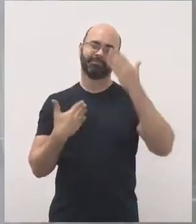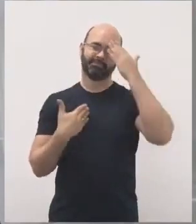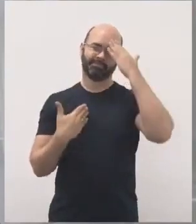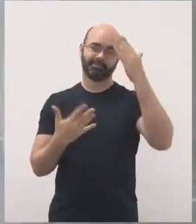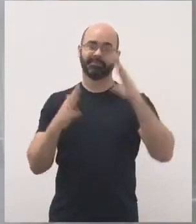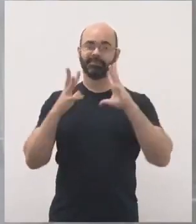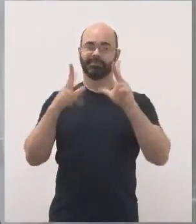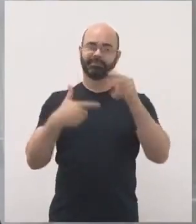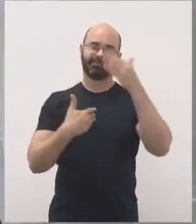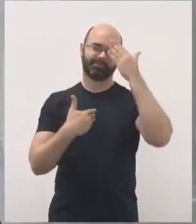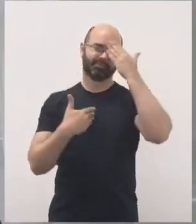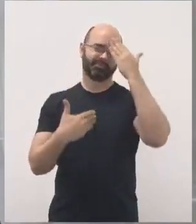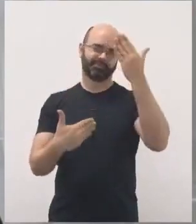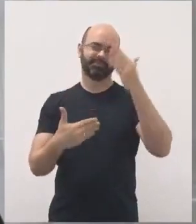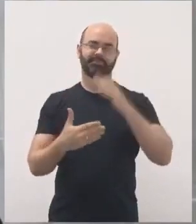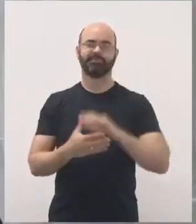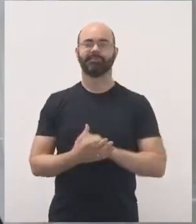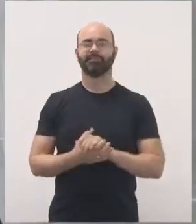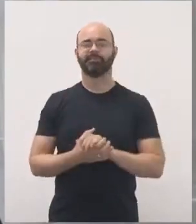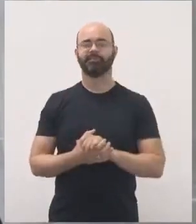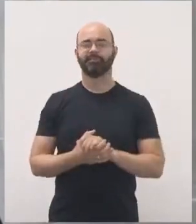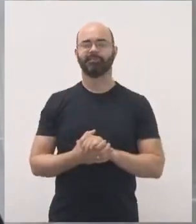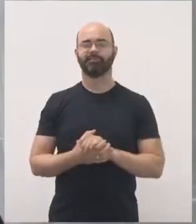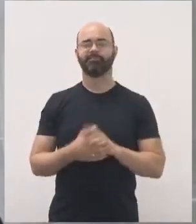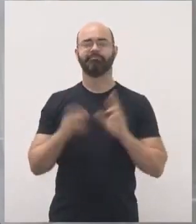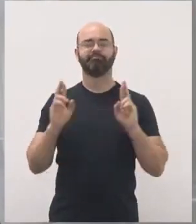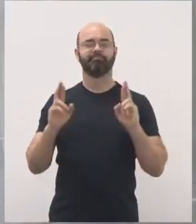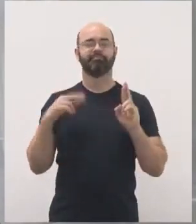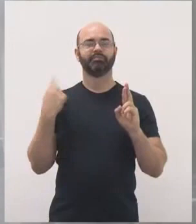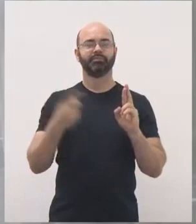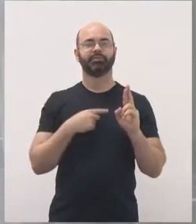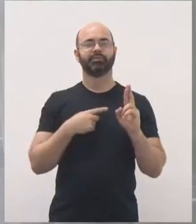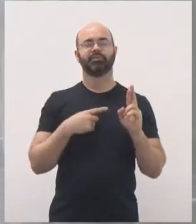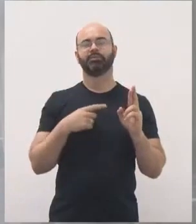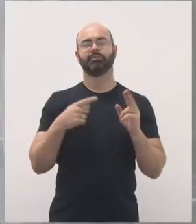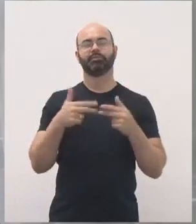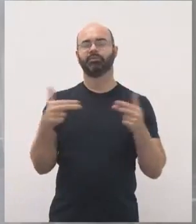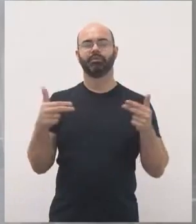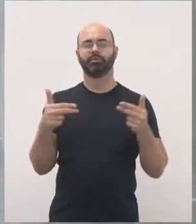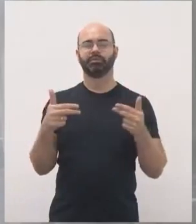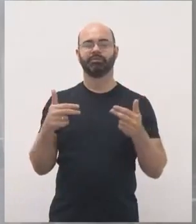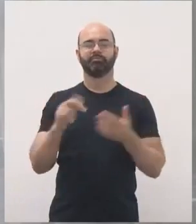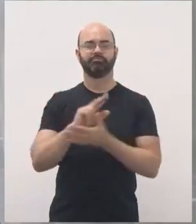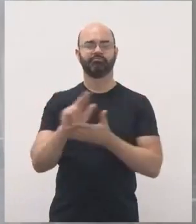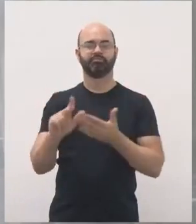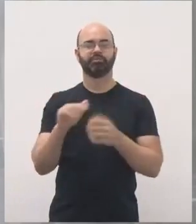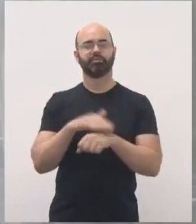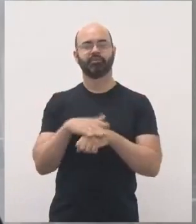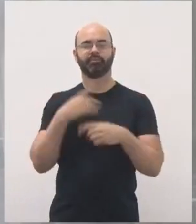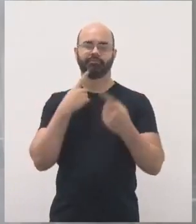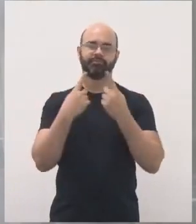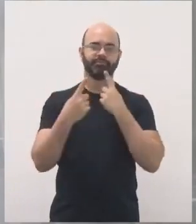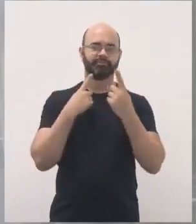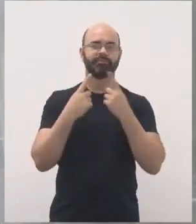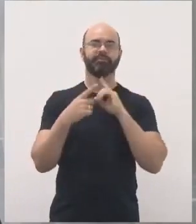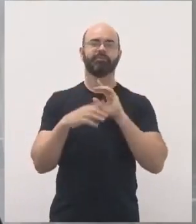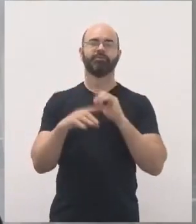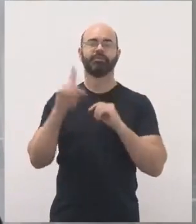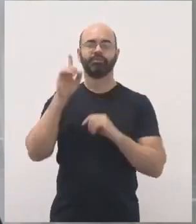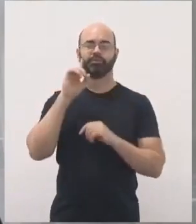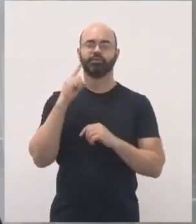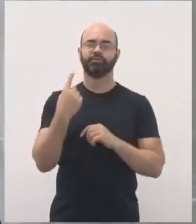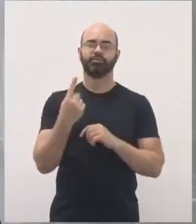todos vocês, né? Espero que a gente tenha muita coisa para contar, para compartilhar com vocês no dia 1 e no dia